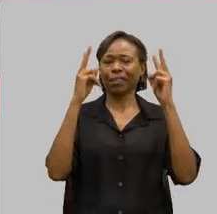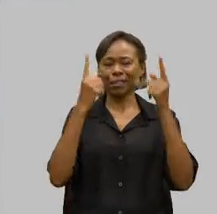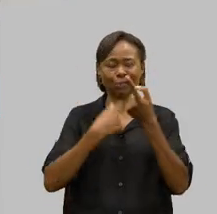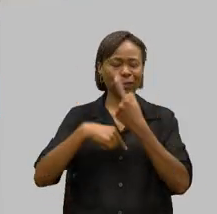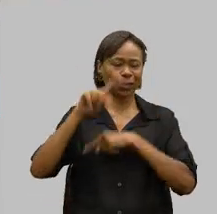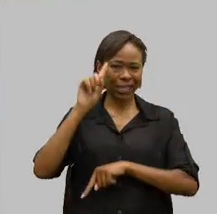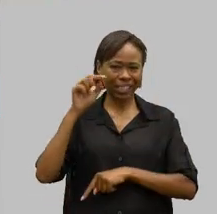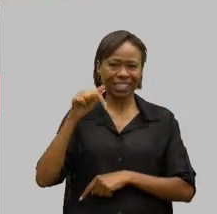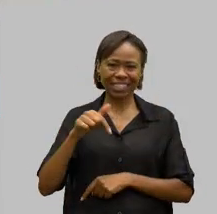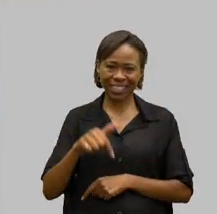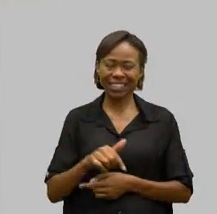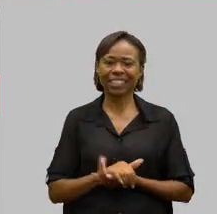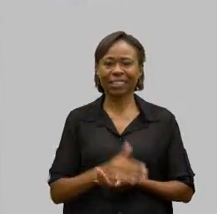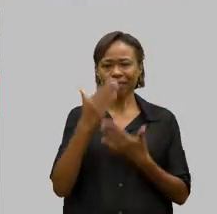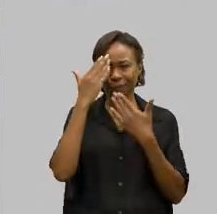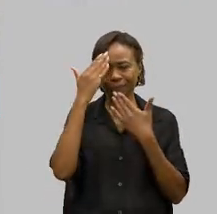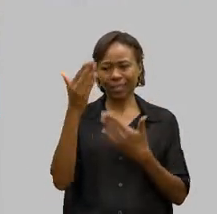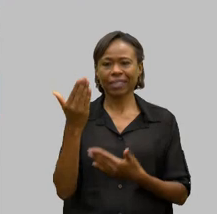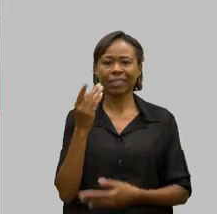contribuição, deputado.